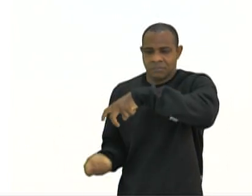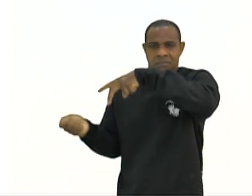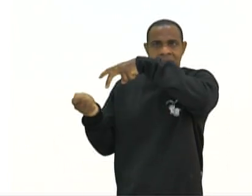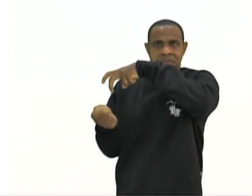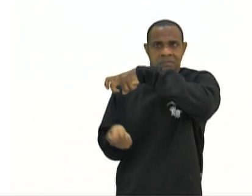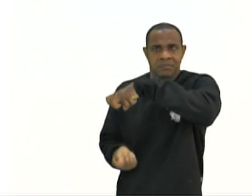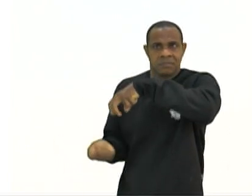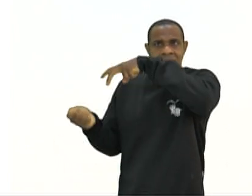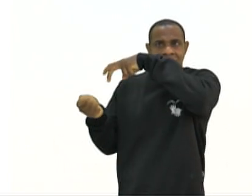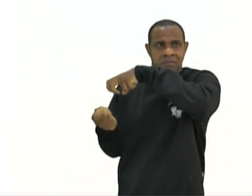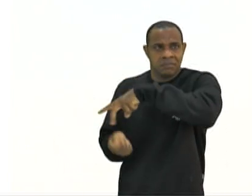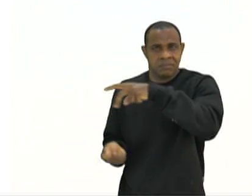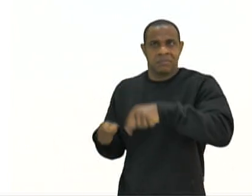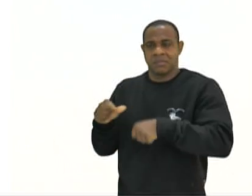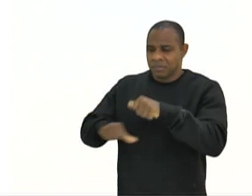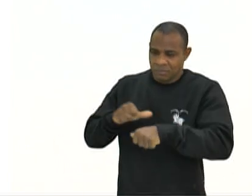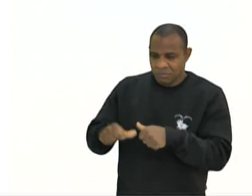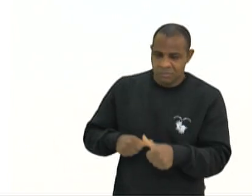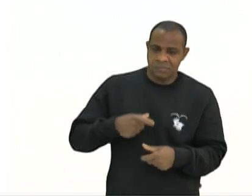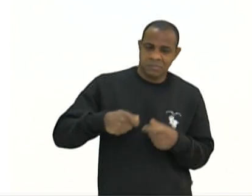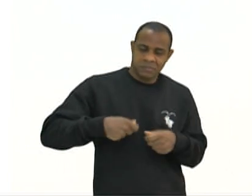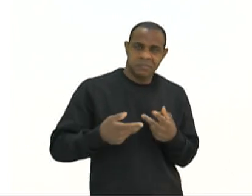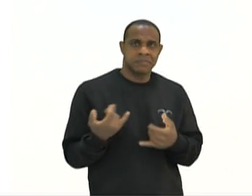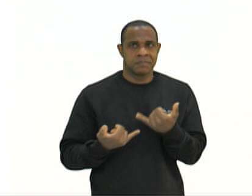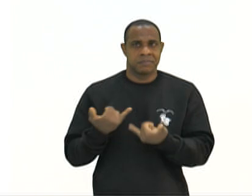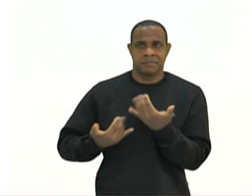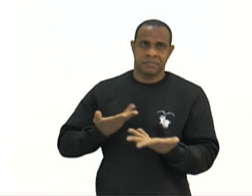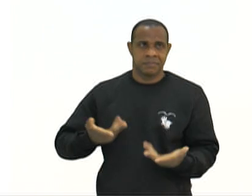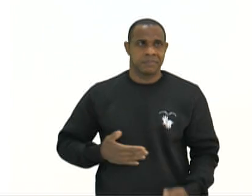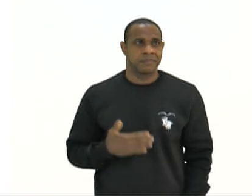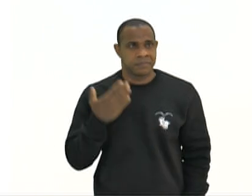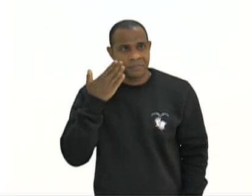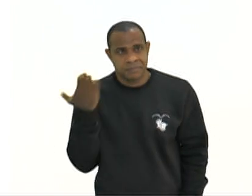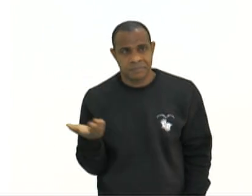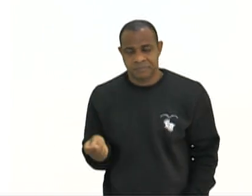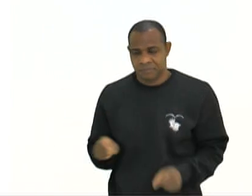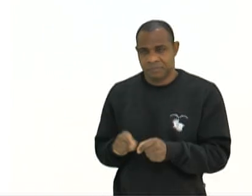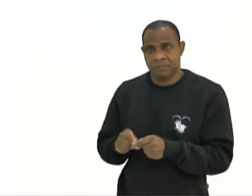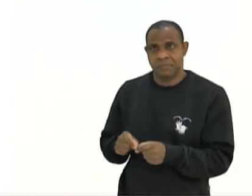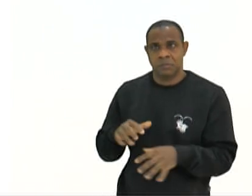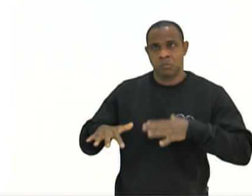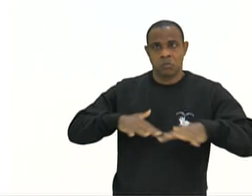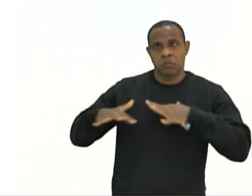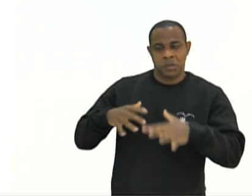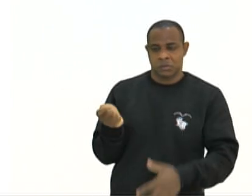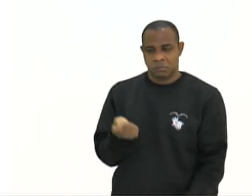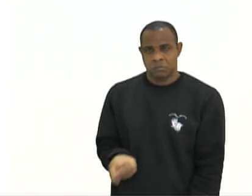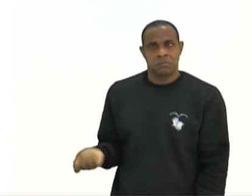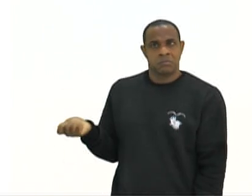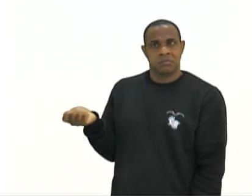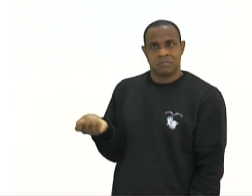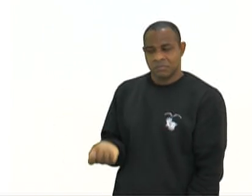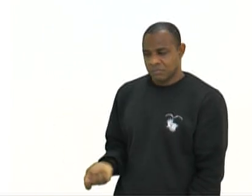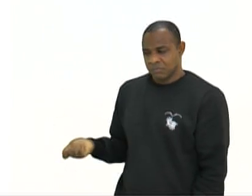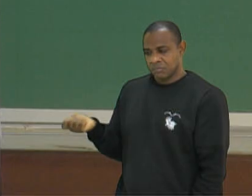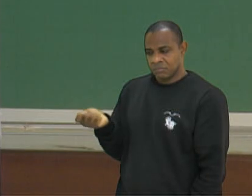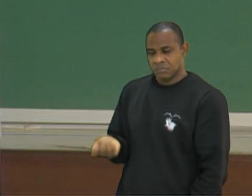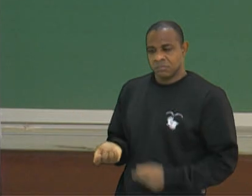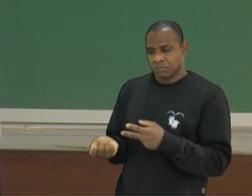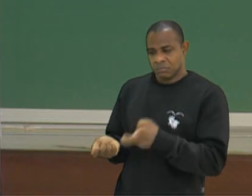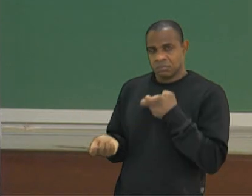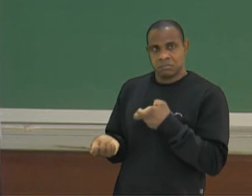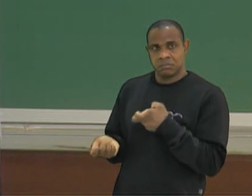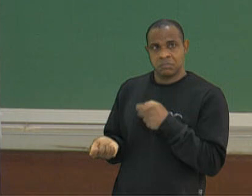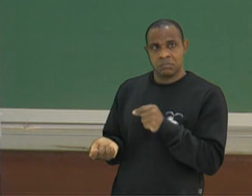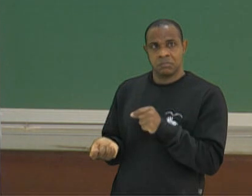corda. E depois inverte e continua a brincadeira. Entretanto, conforme você faz essa movimentação, você acaba